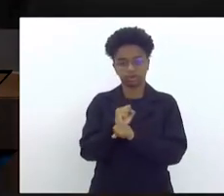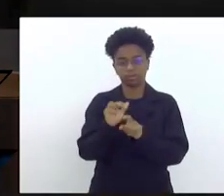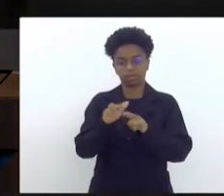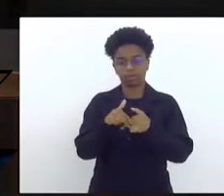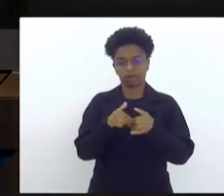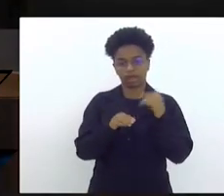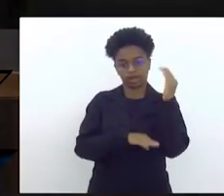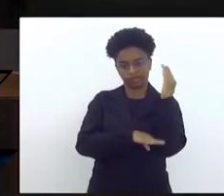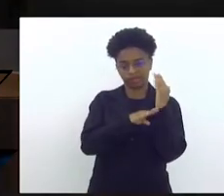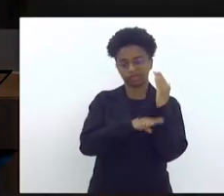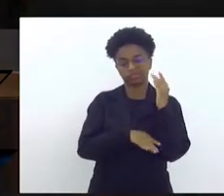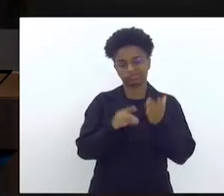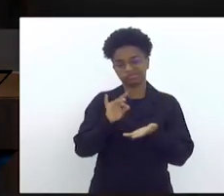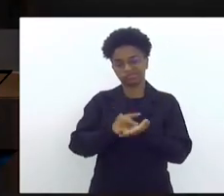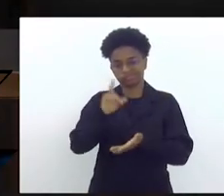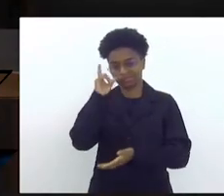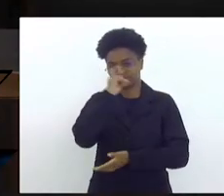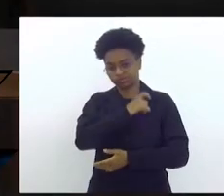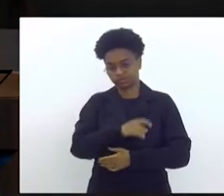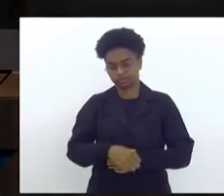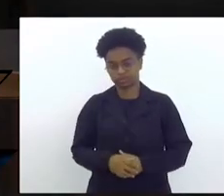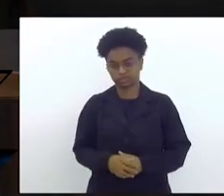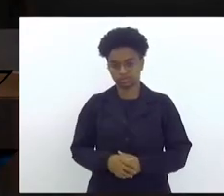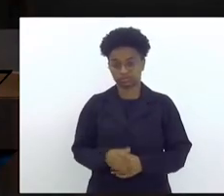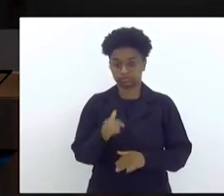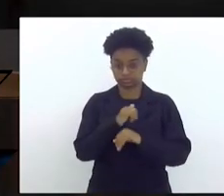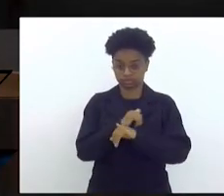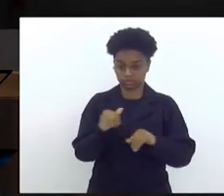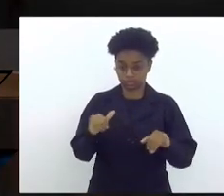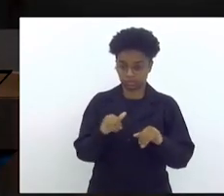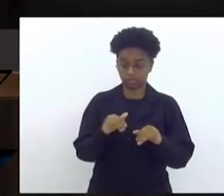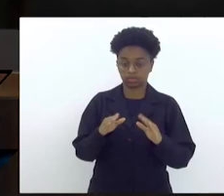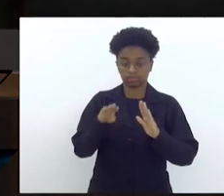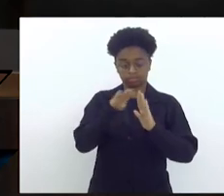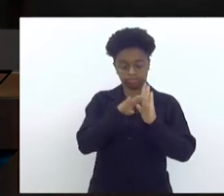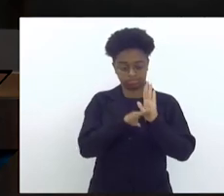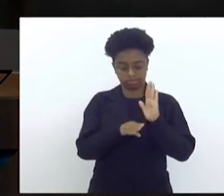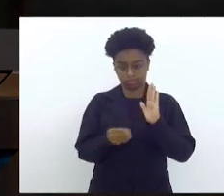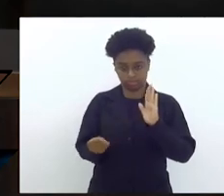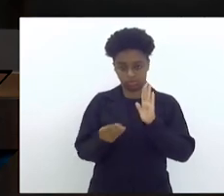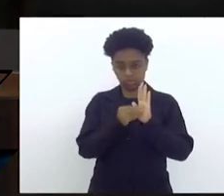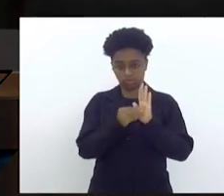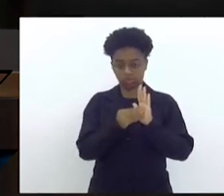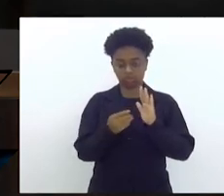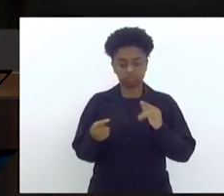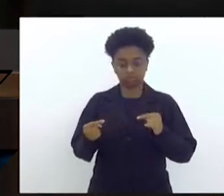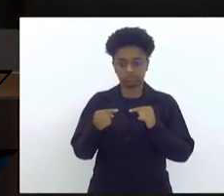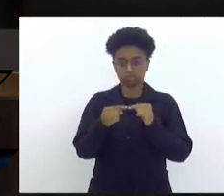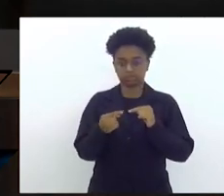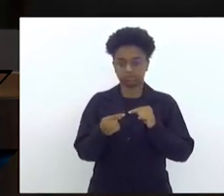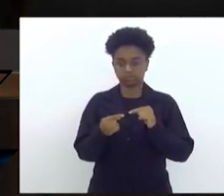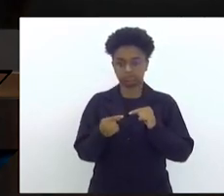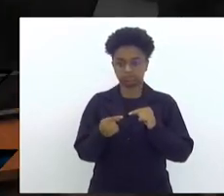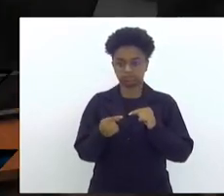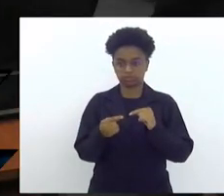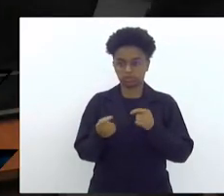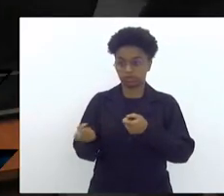baldeação realmente é bem complicada a não se incluído na hora do dia de acordo com o inciso primeiro